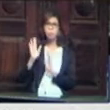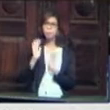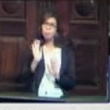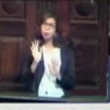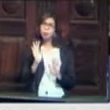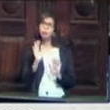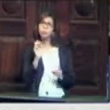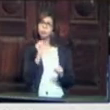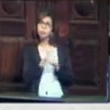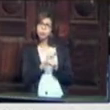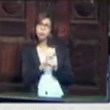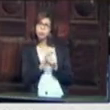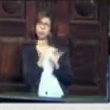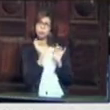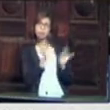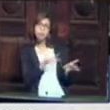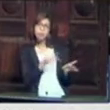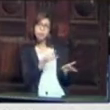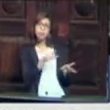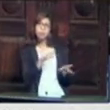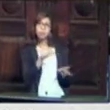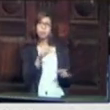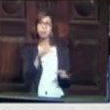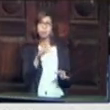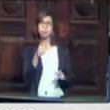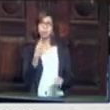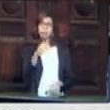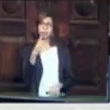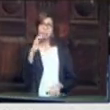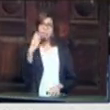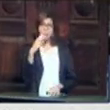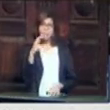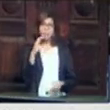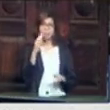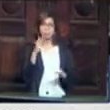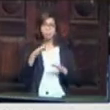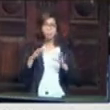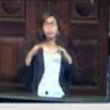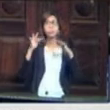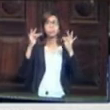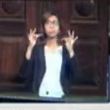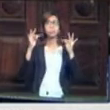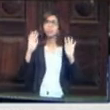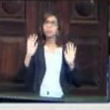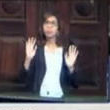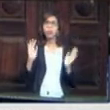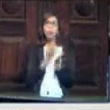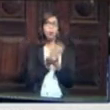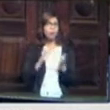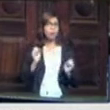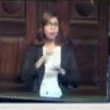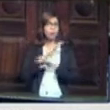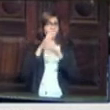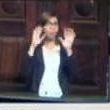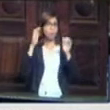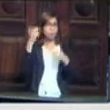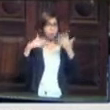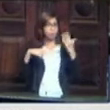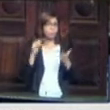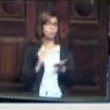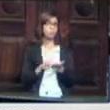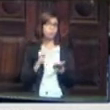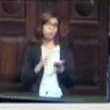de Ciência e Tecnologia? Então, muitas coisas deixaram de ser esclarecidas. Enquanto